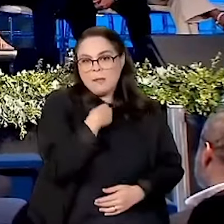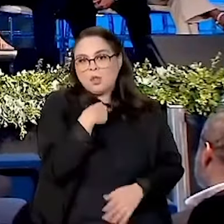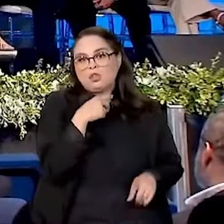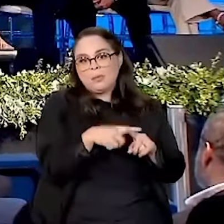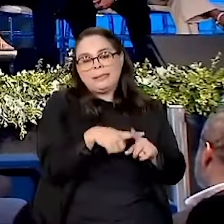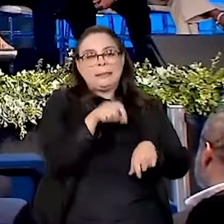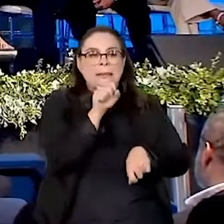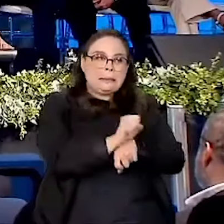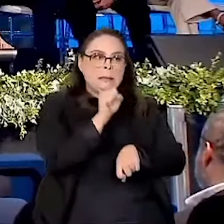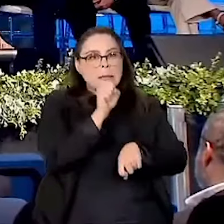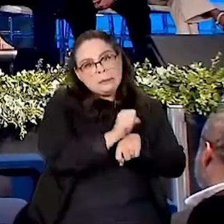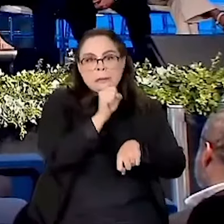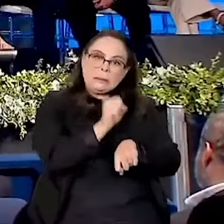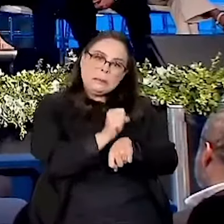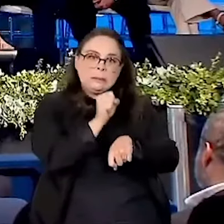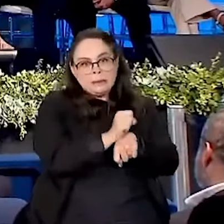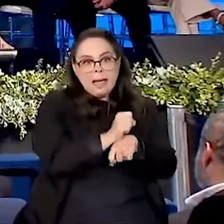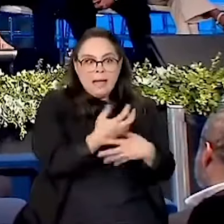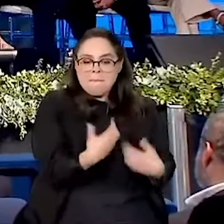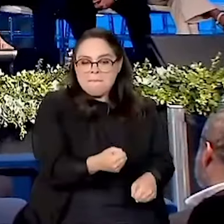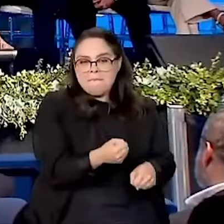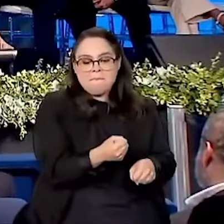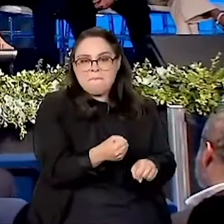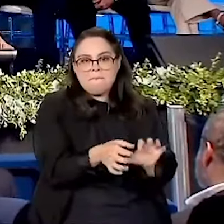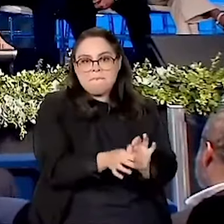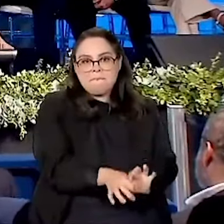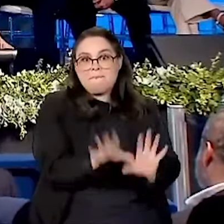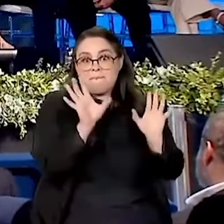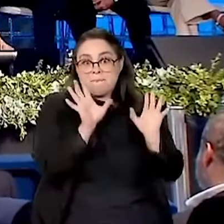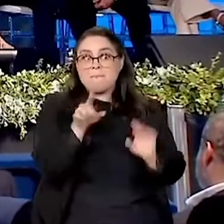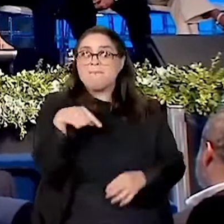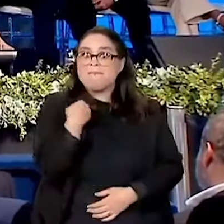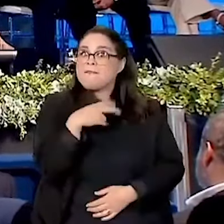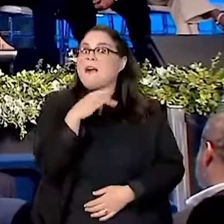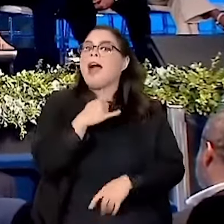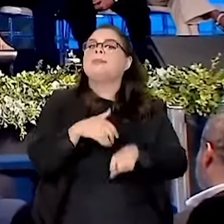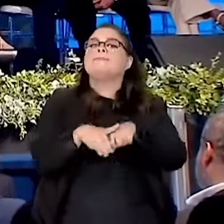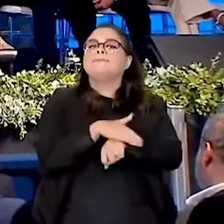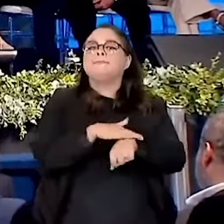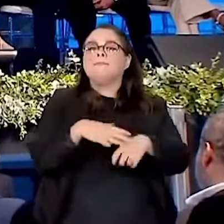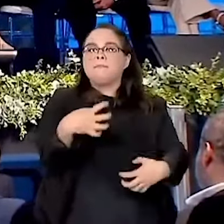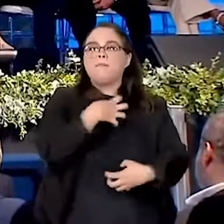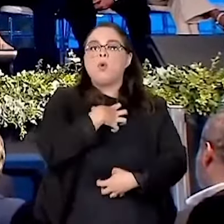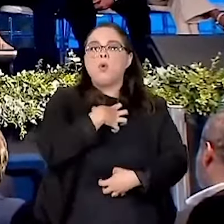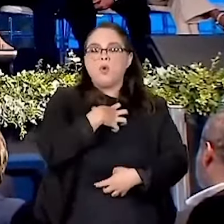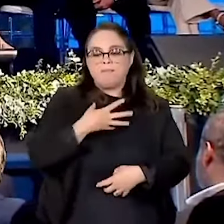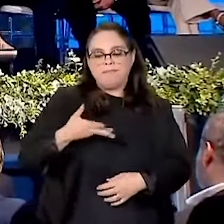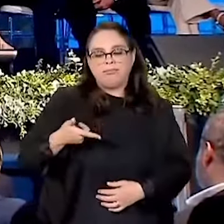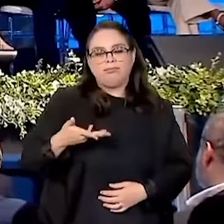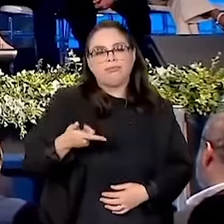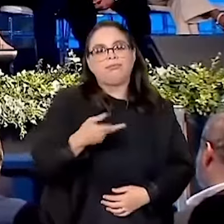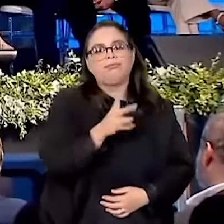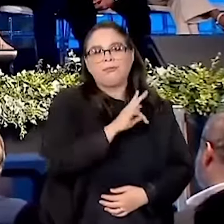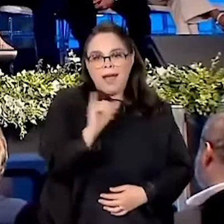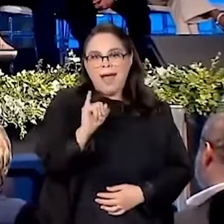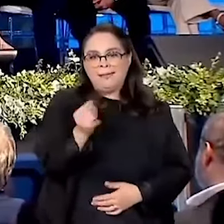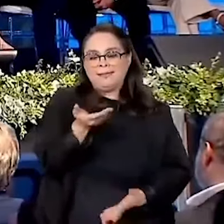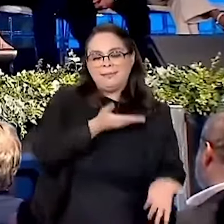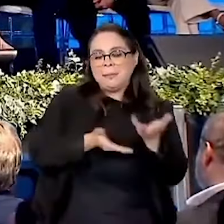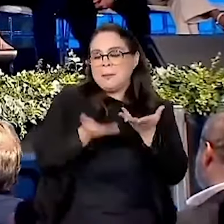porque eles não permitiram, aí a gente vai conseguir que ela seja mais rápida e